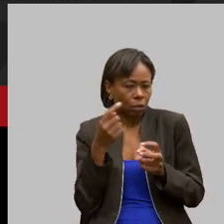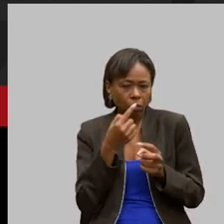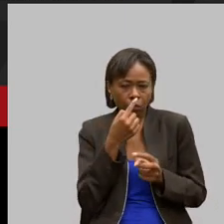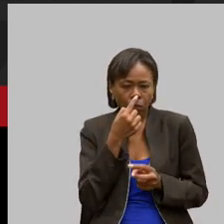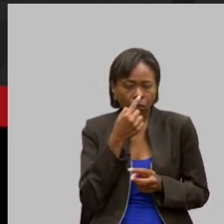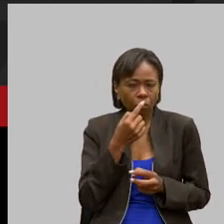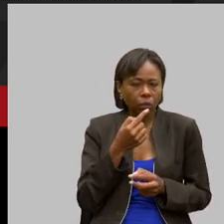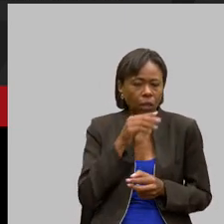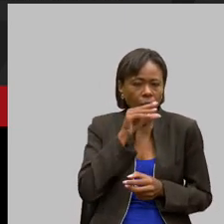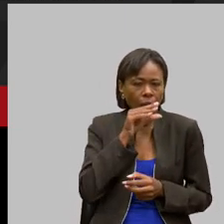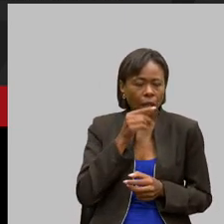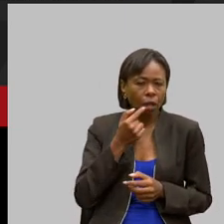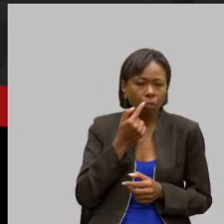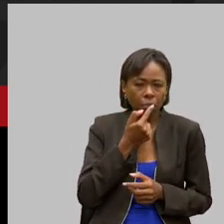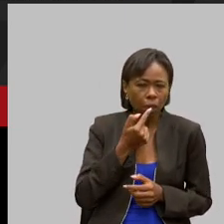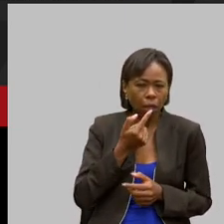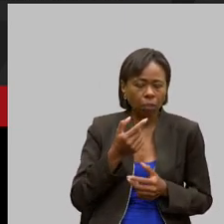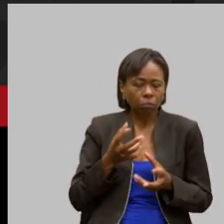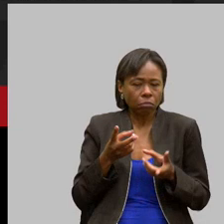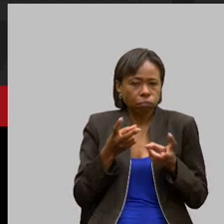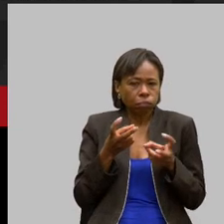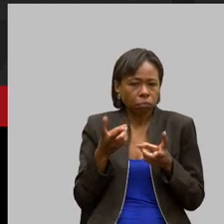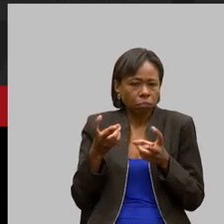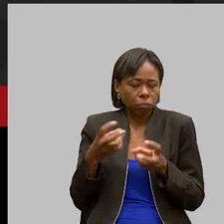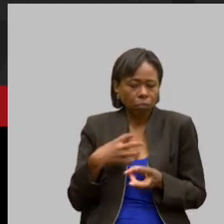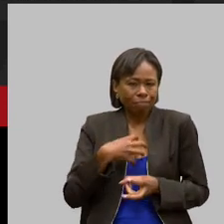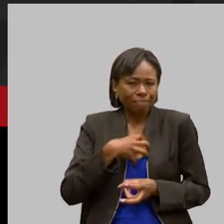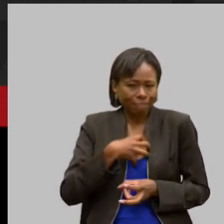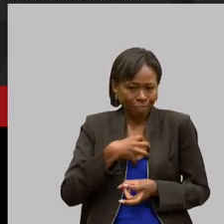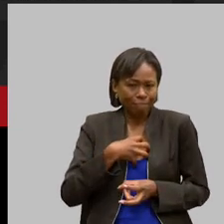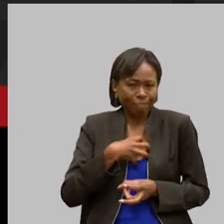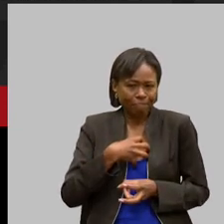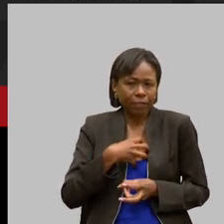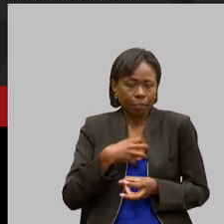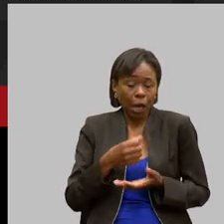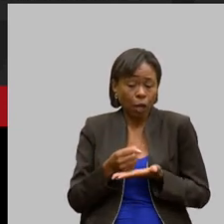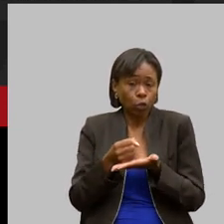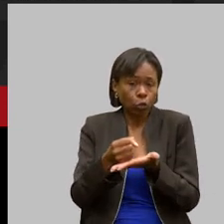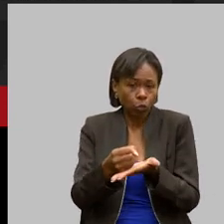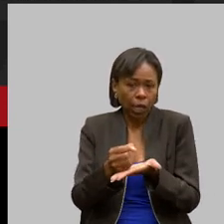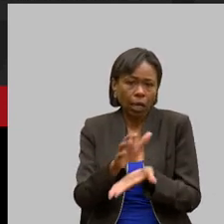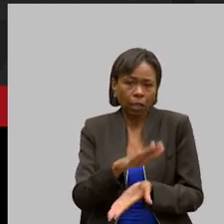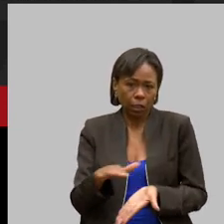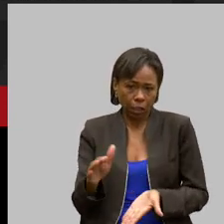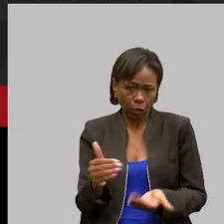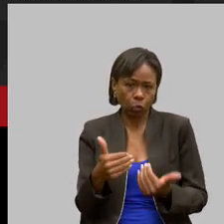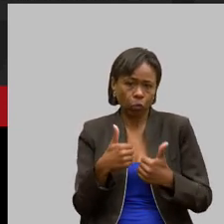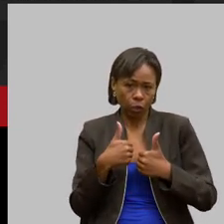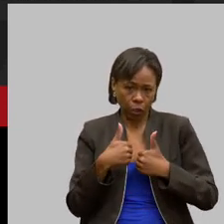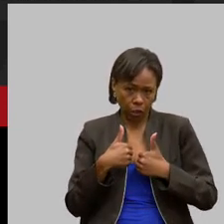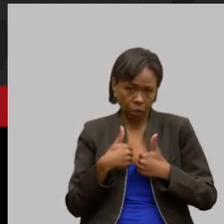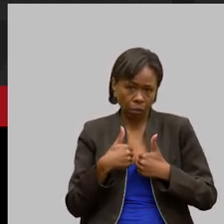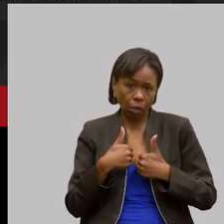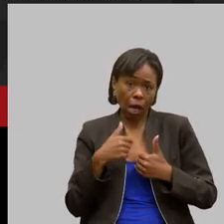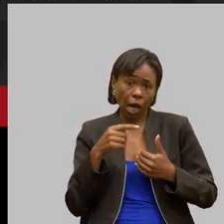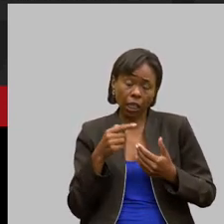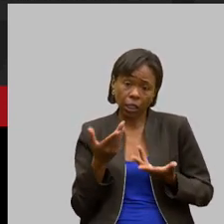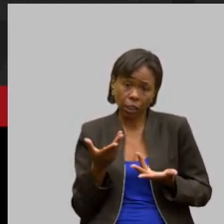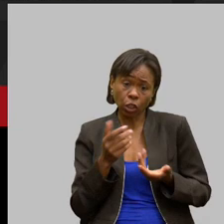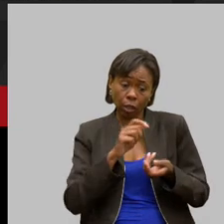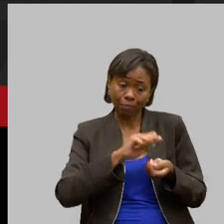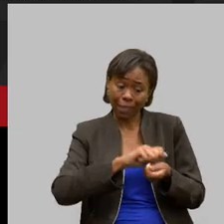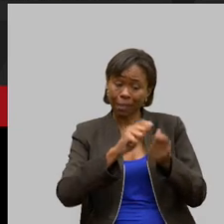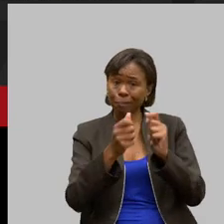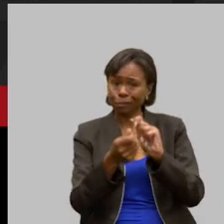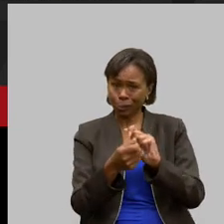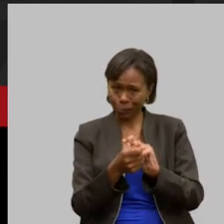utiliza pros paraas crianças com com autismo para a realidade Odontológica então o